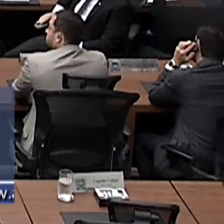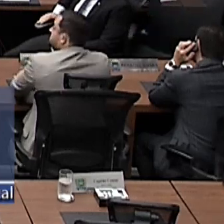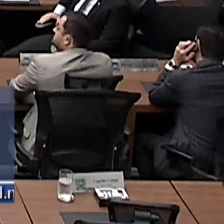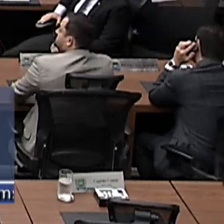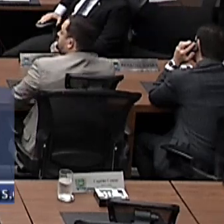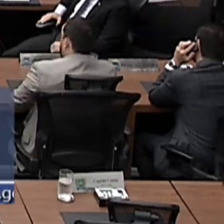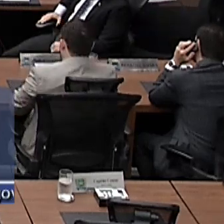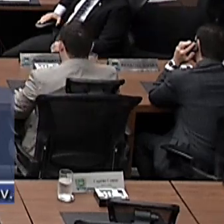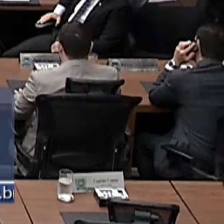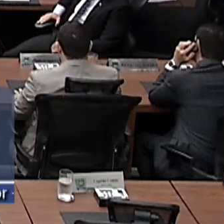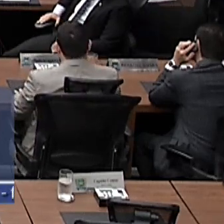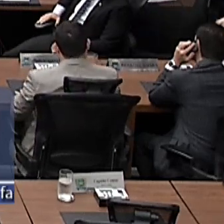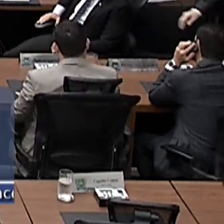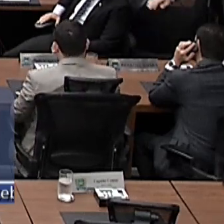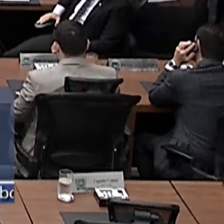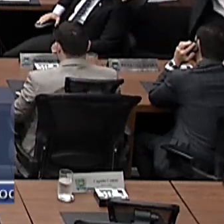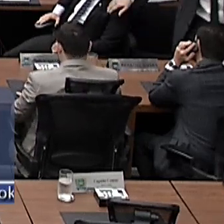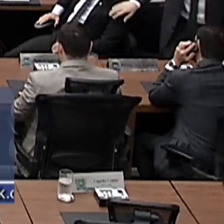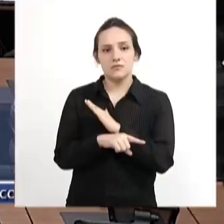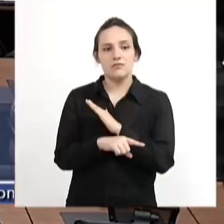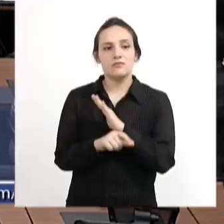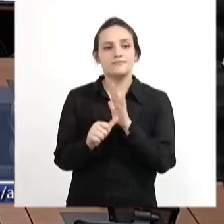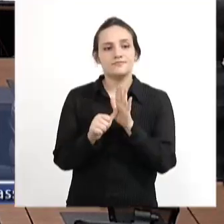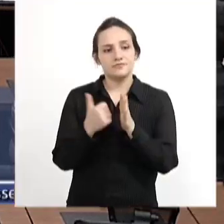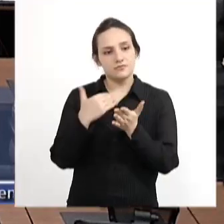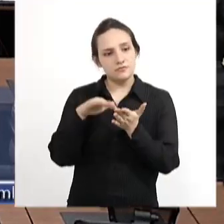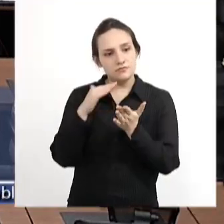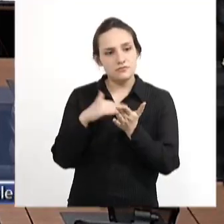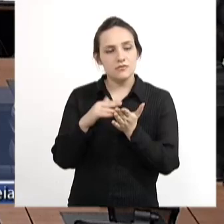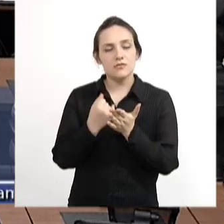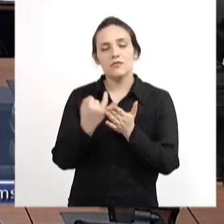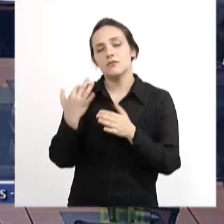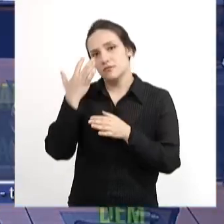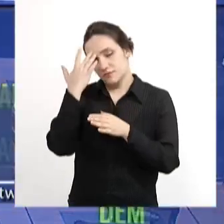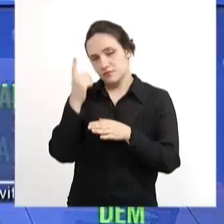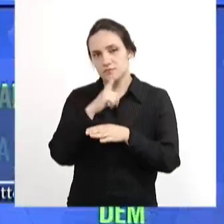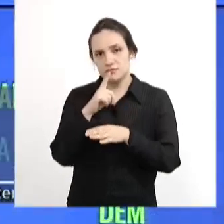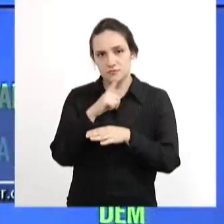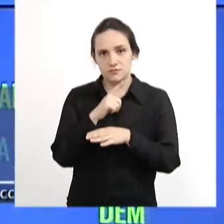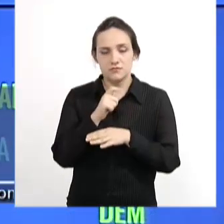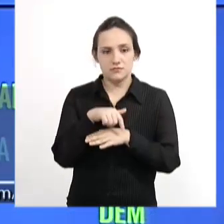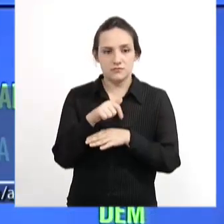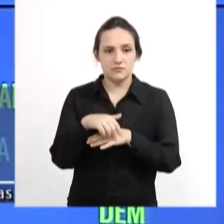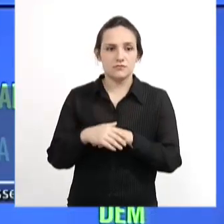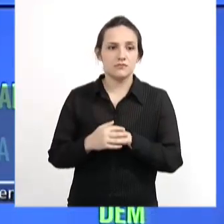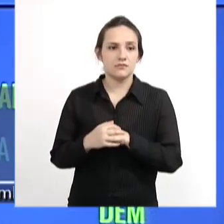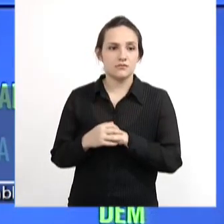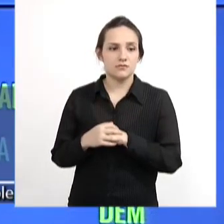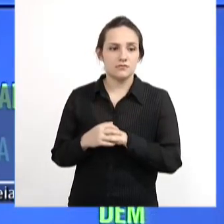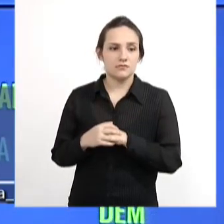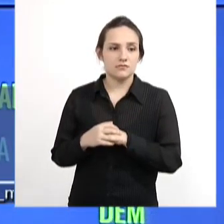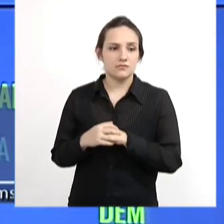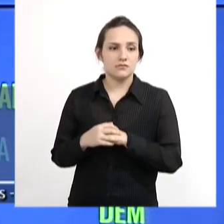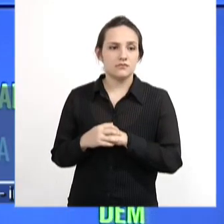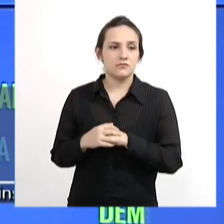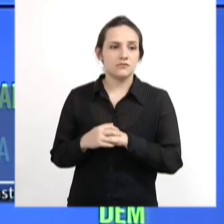Consulto o senhor primeiro secretário sobre o quórum para a votação desta sessão.